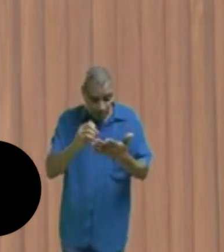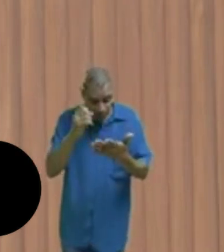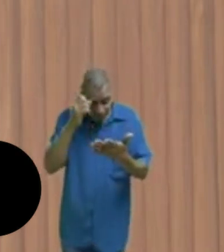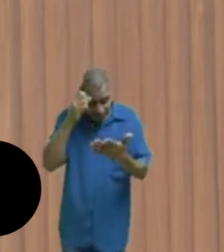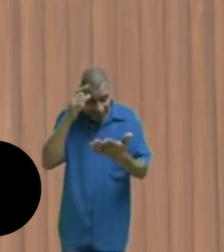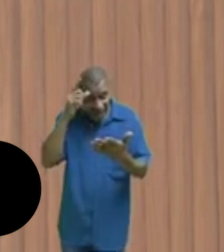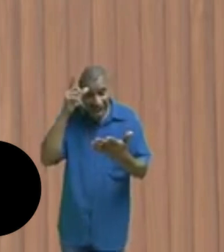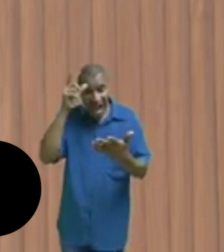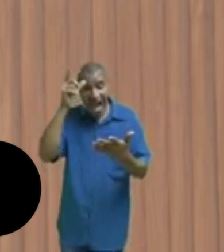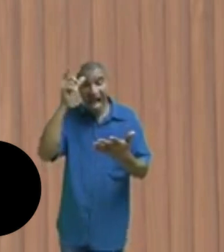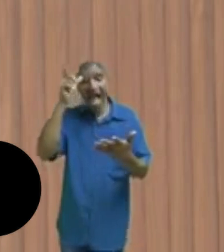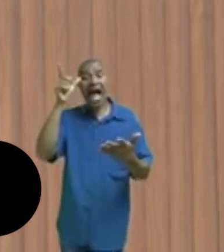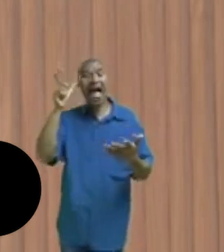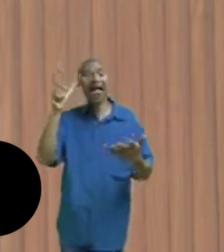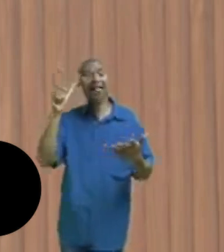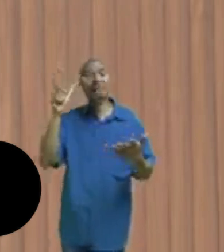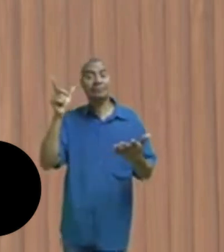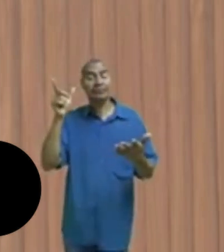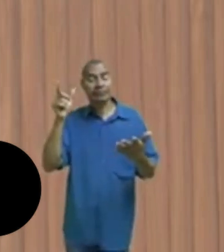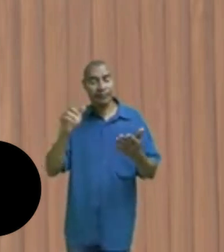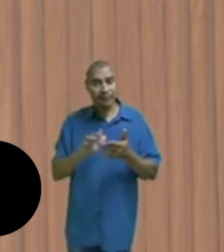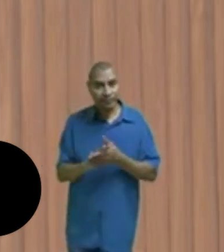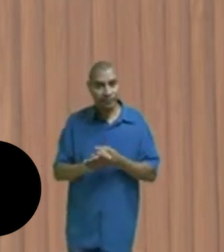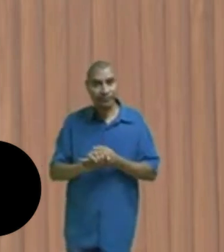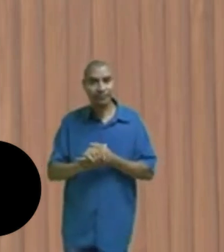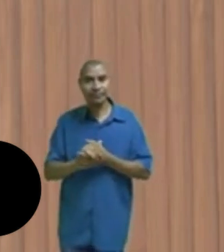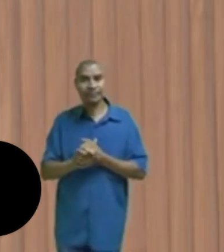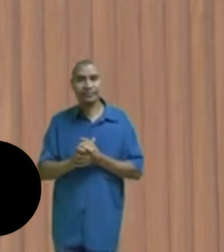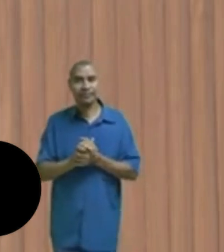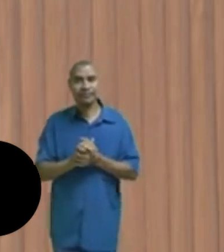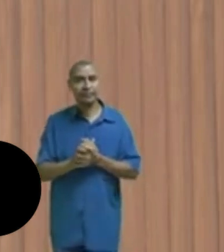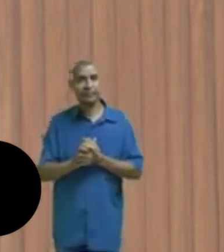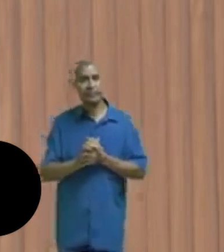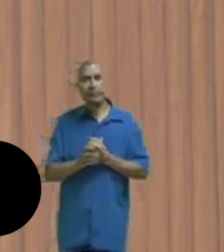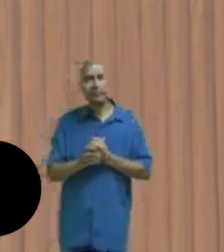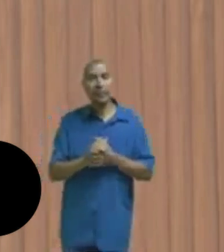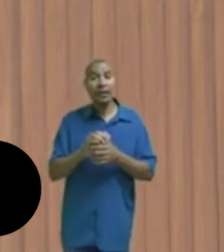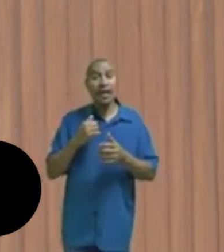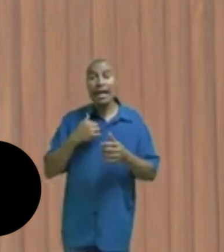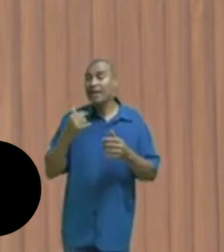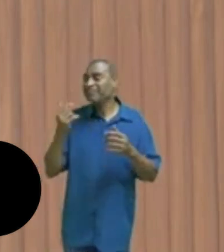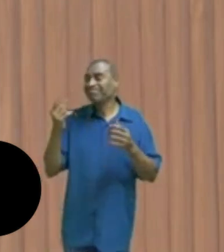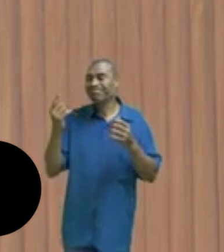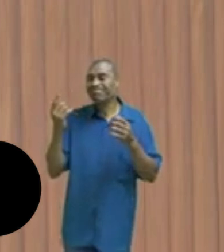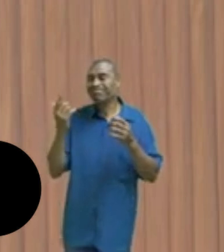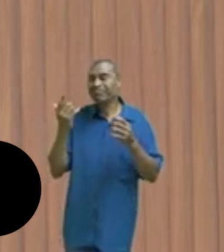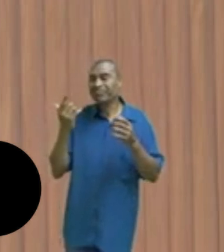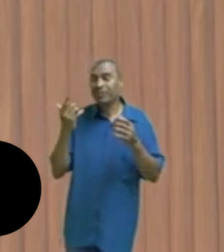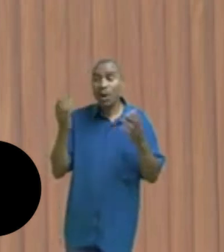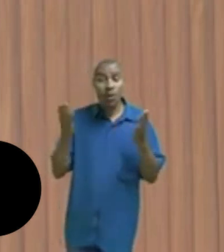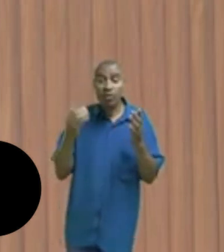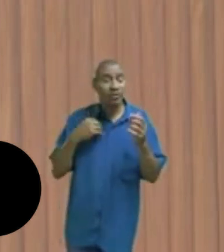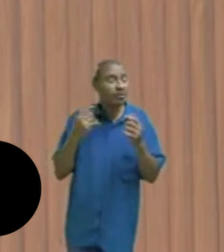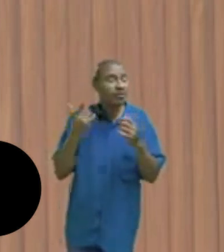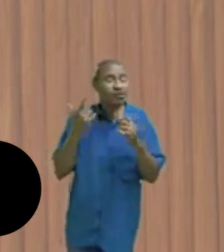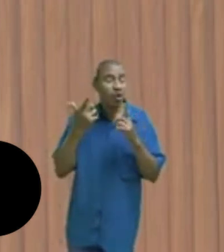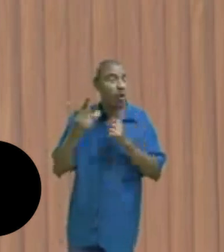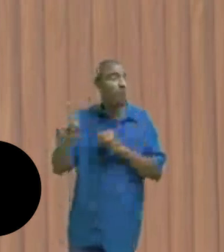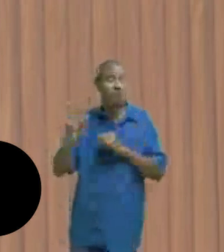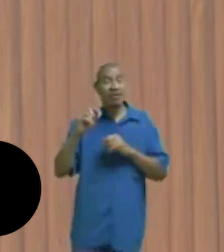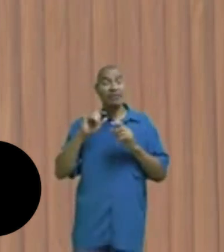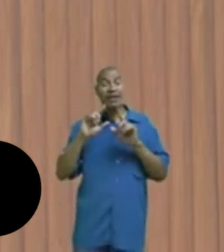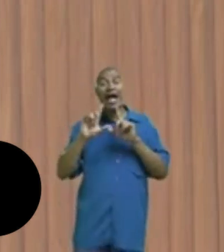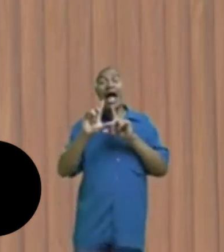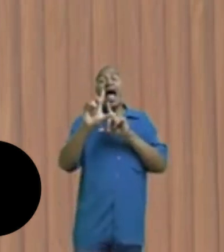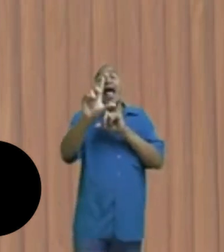estalo, cada música que eu canto começa a alimentar o meu coração. E eu não consigo mais ficar longe dos meus irmãos, eu não consigo